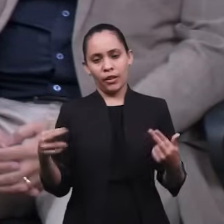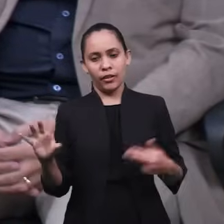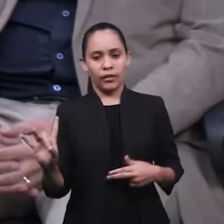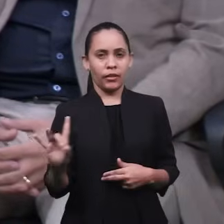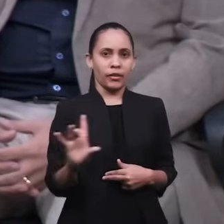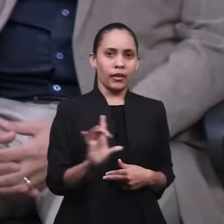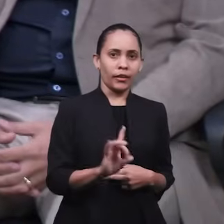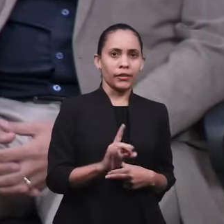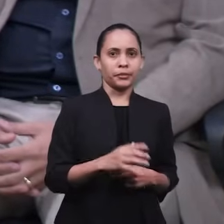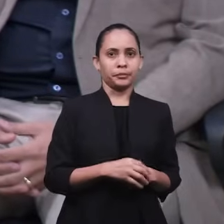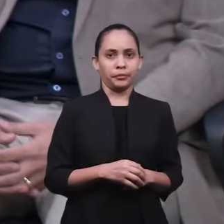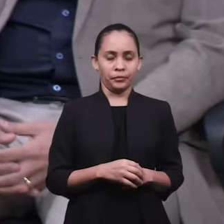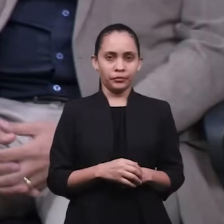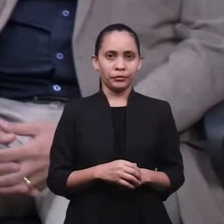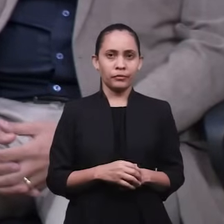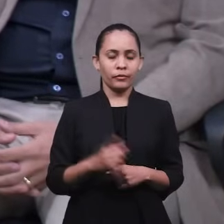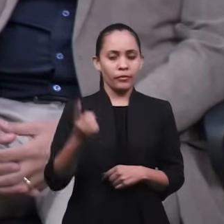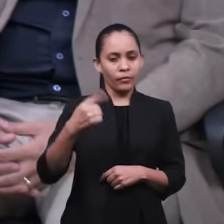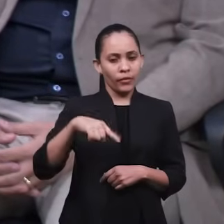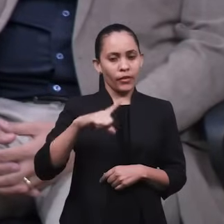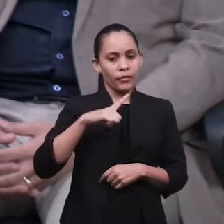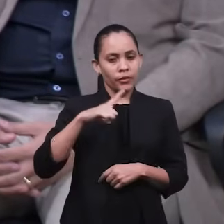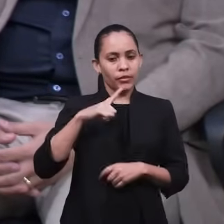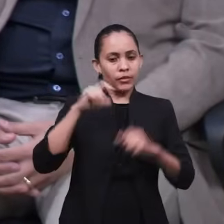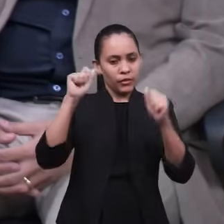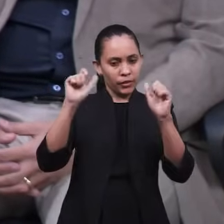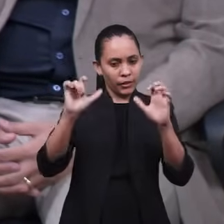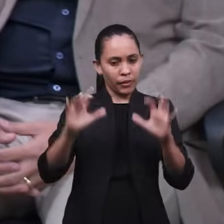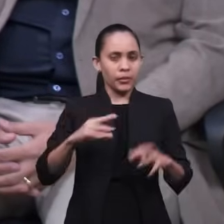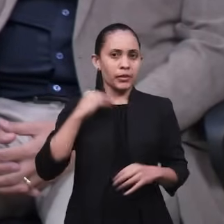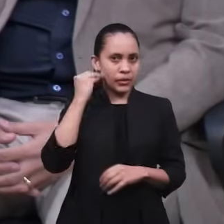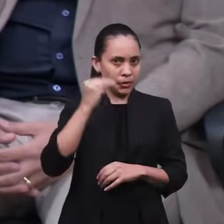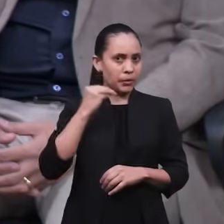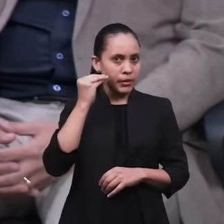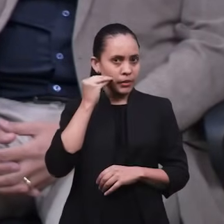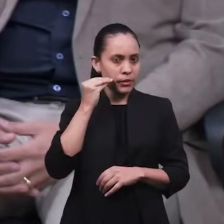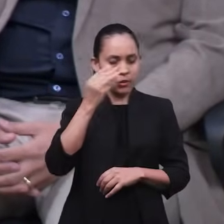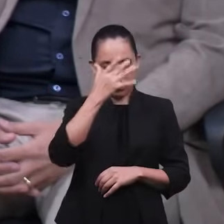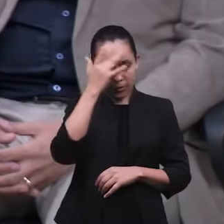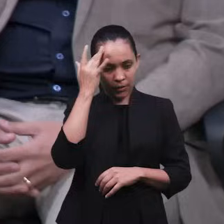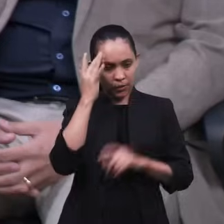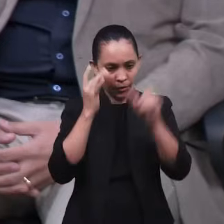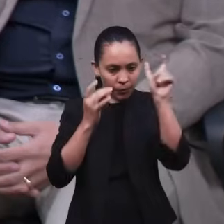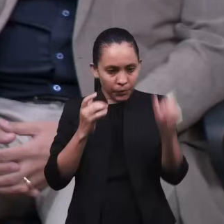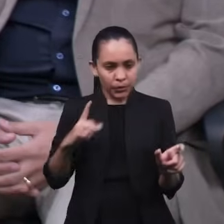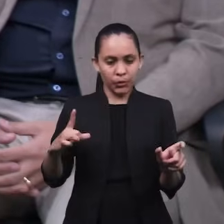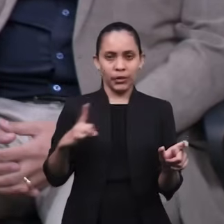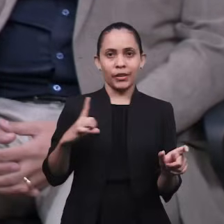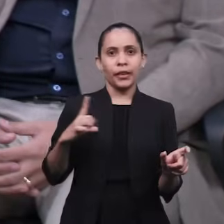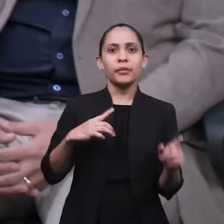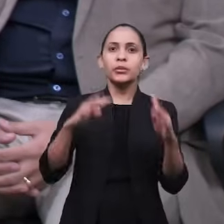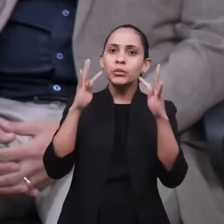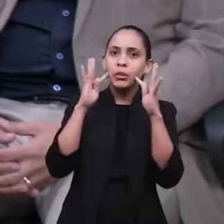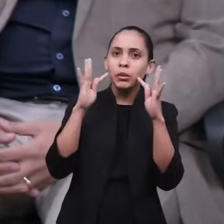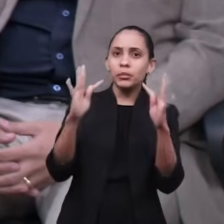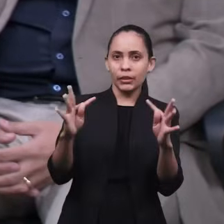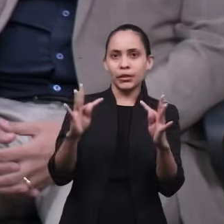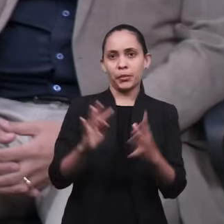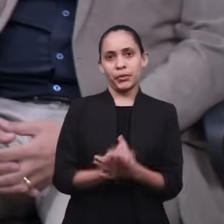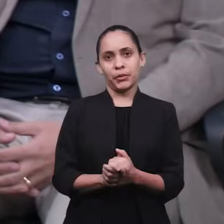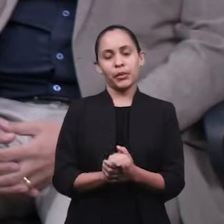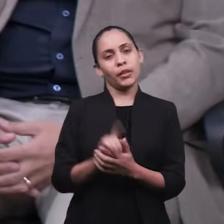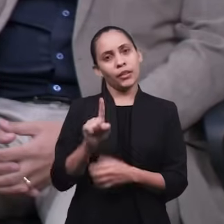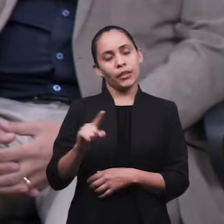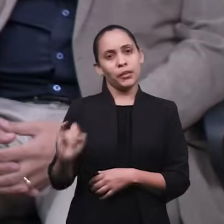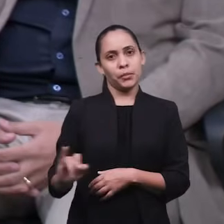irmãos. Então os irmãos vão desfrutar daquela experiência que a pessoa teve como testemunho.